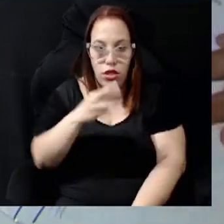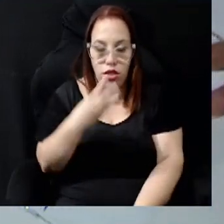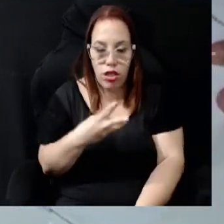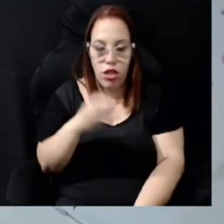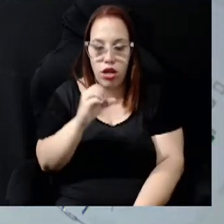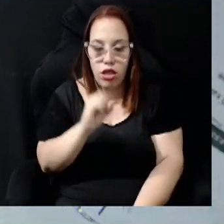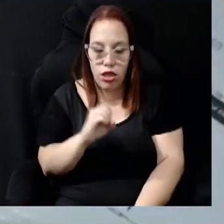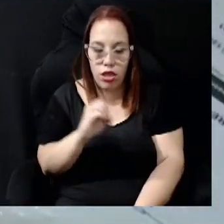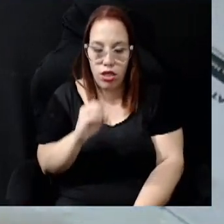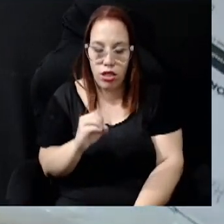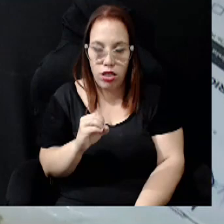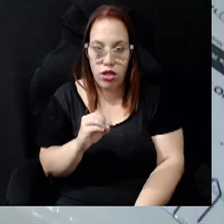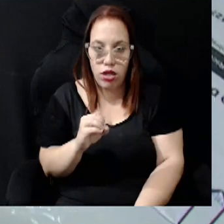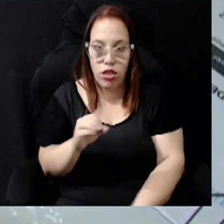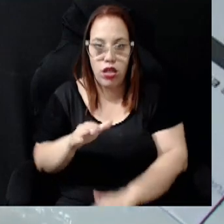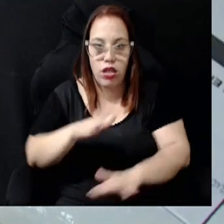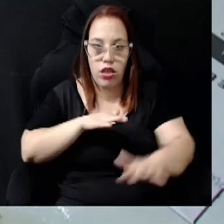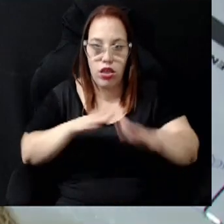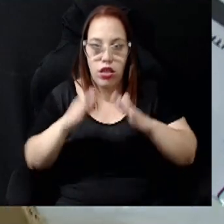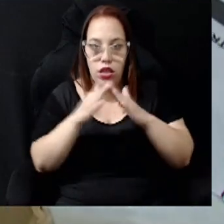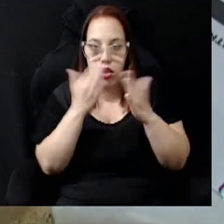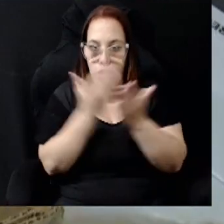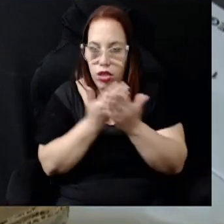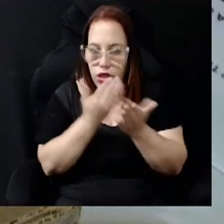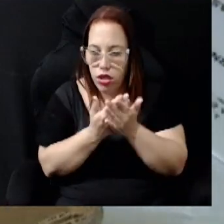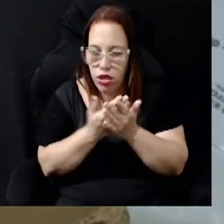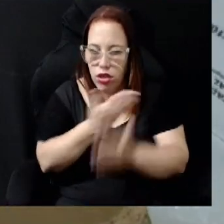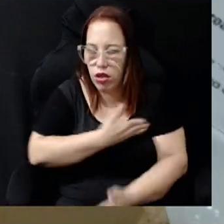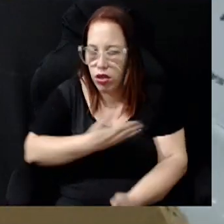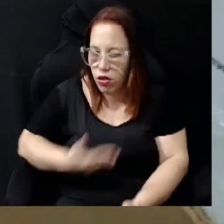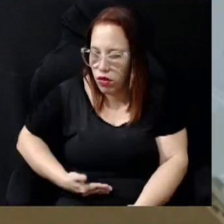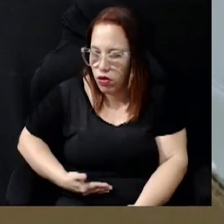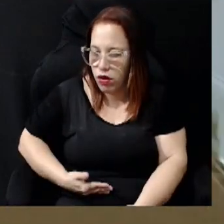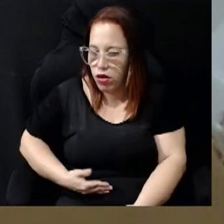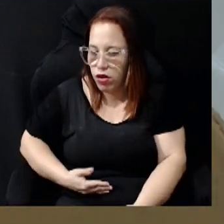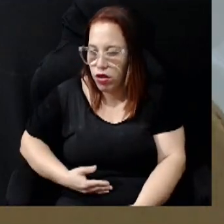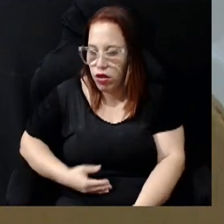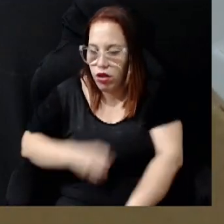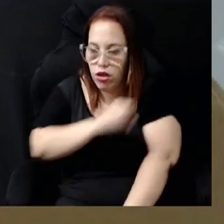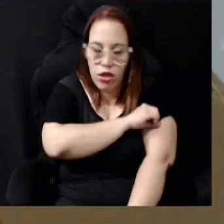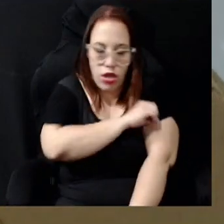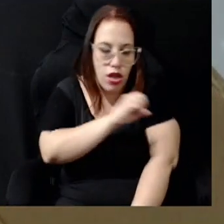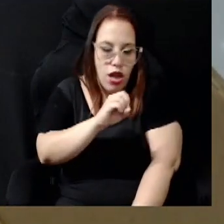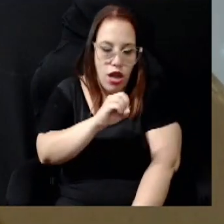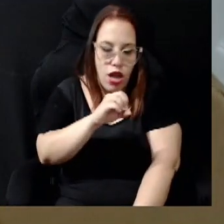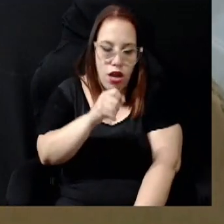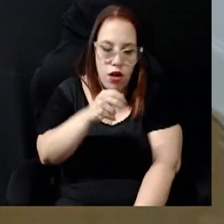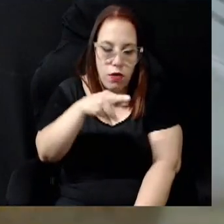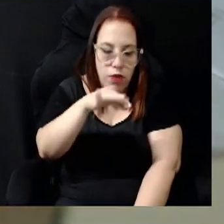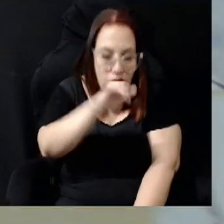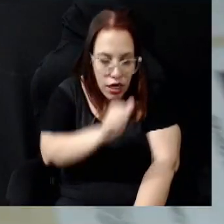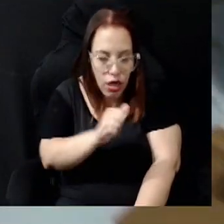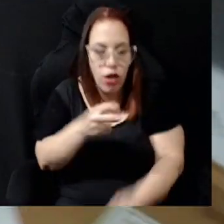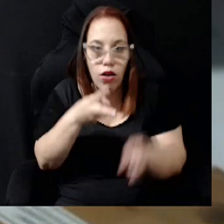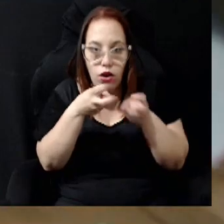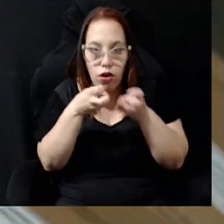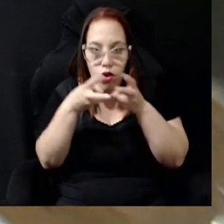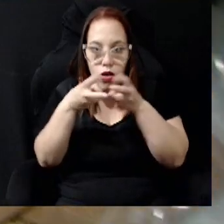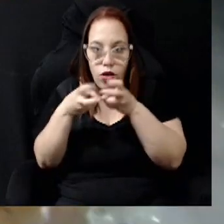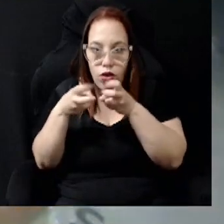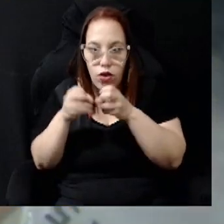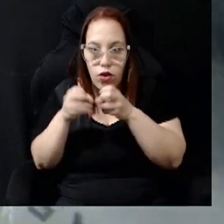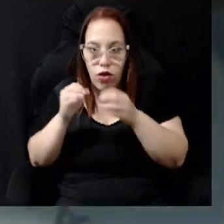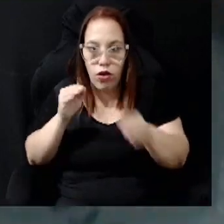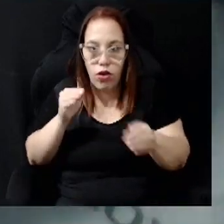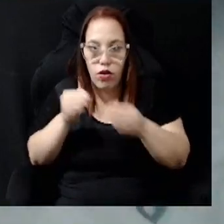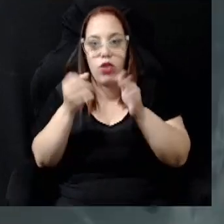ali da escola municipal, né, a creche Hermínia Risse. A gente percebe, olha, que os envelopes são todos